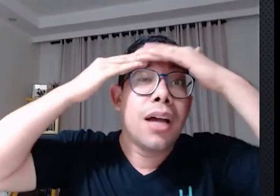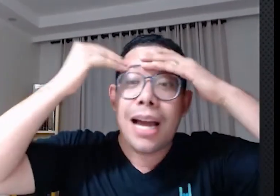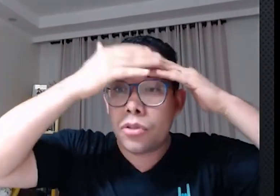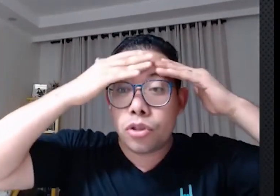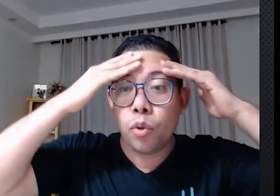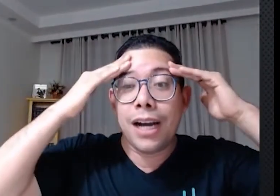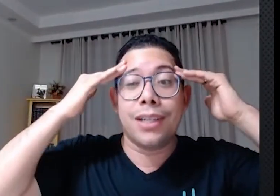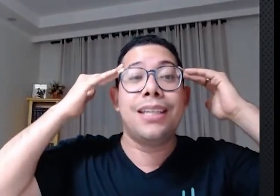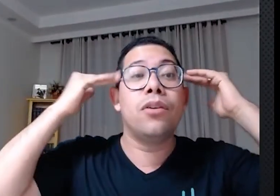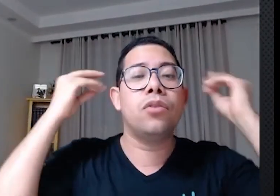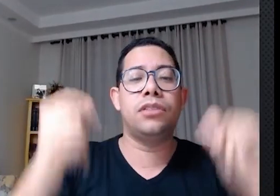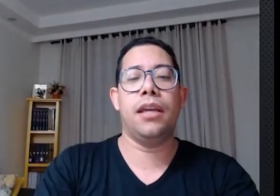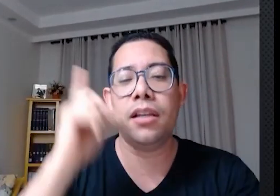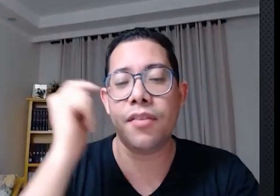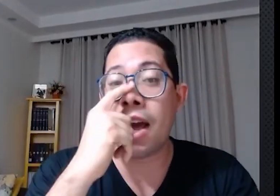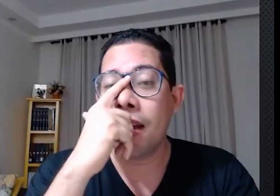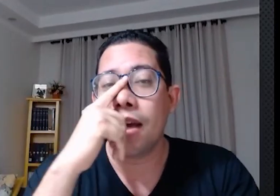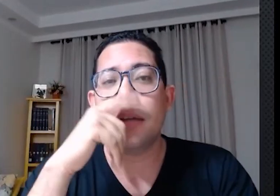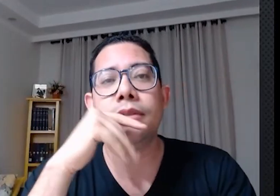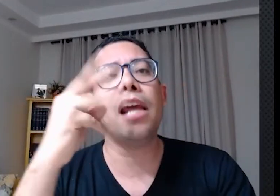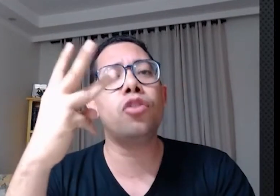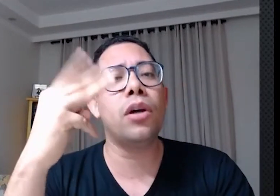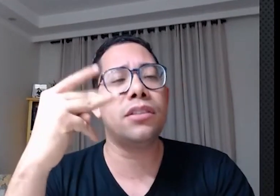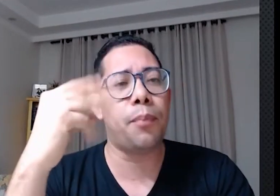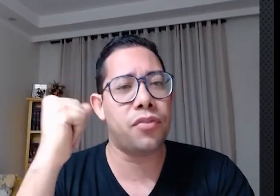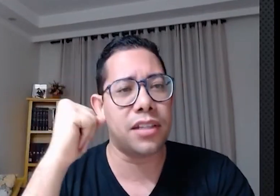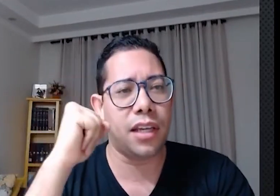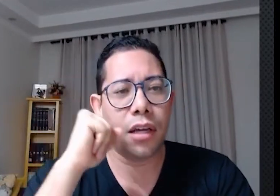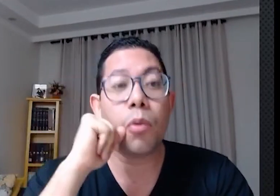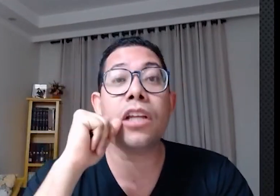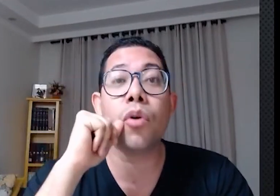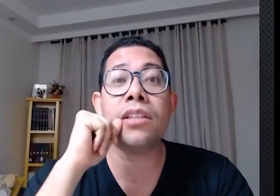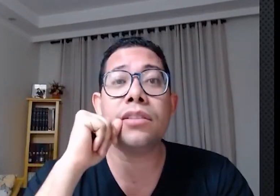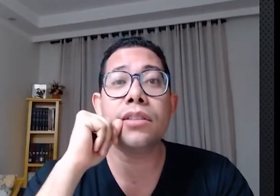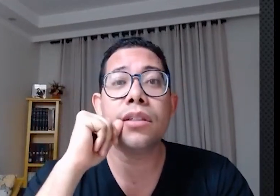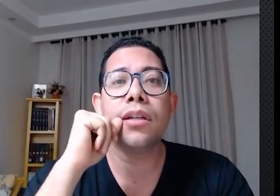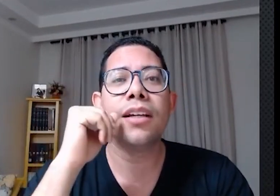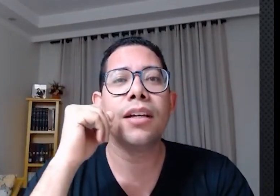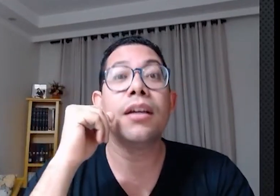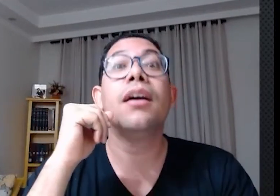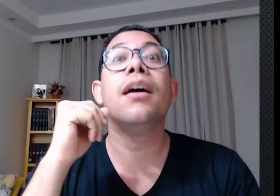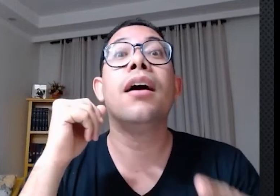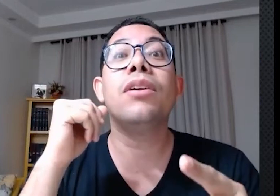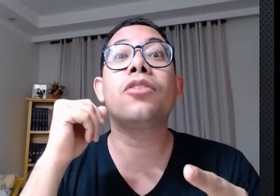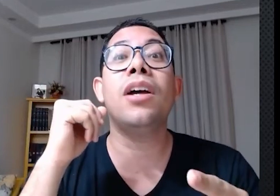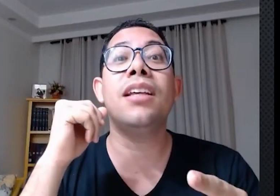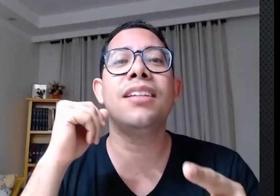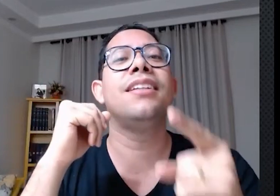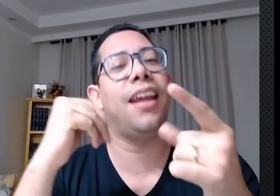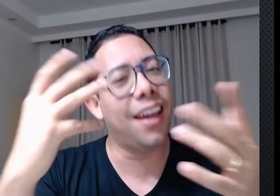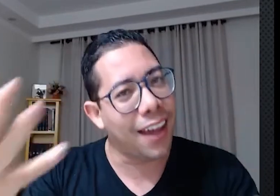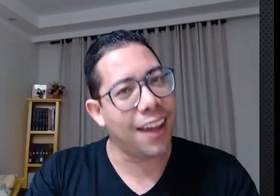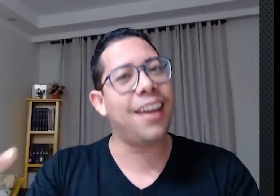céu, ai tô suando aqui, eu não sei. O que você vai... Existem 3 coisas que você pode fazer. Quantas coisas? Quantas